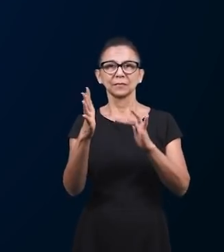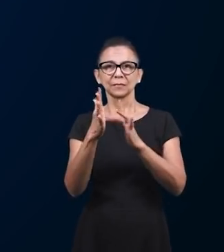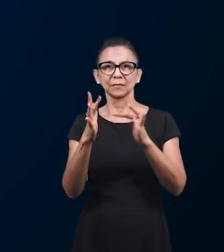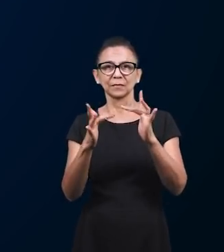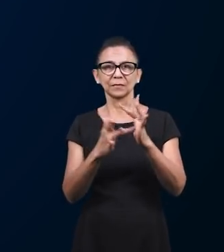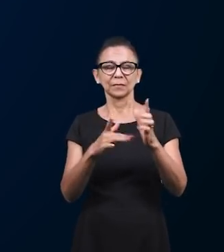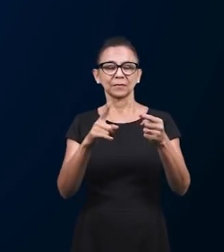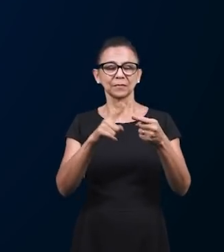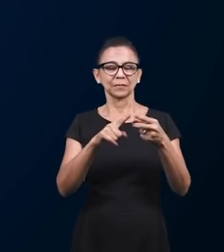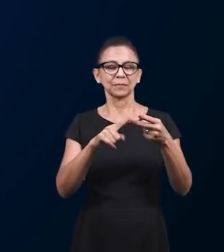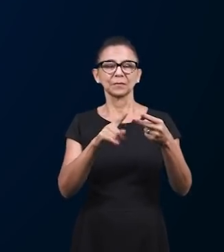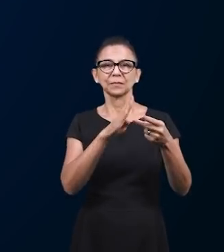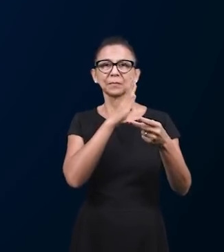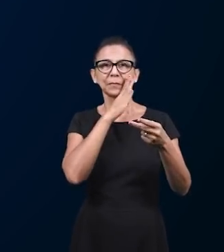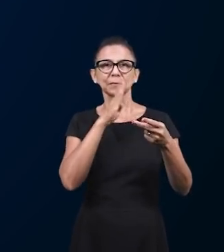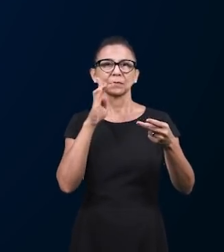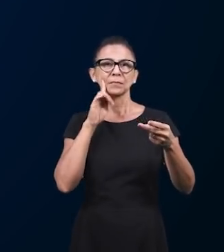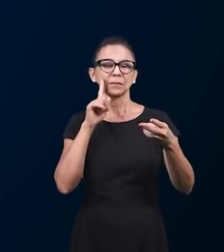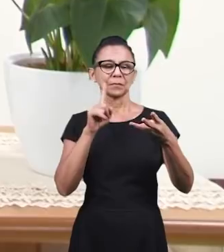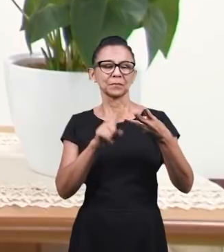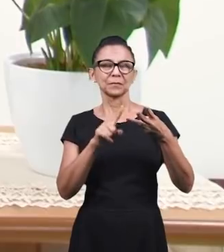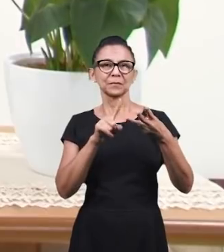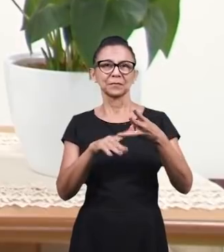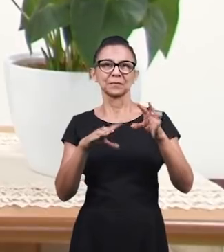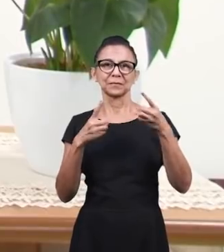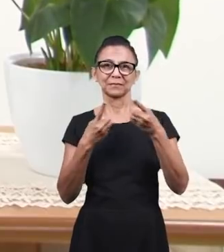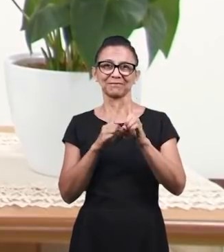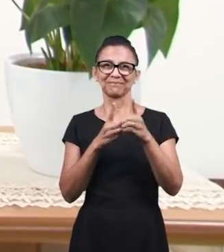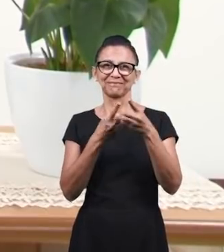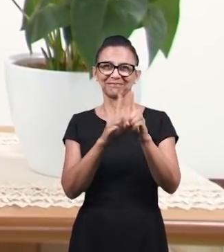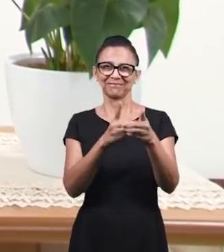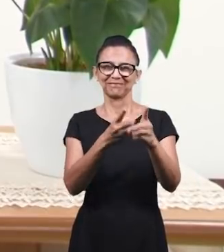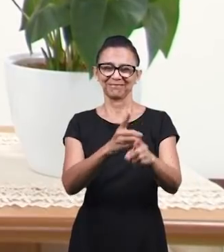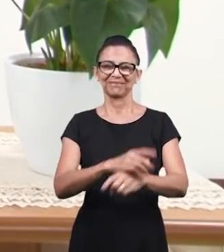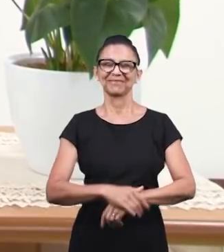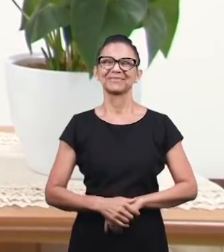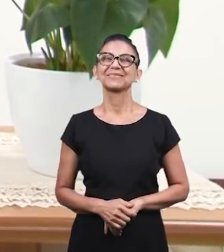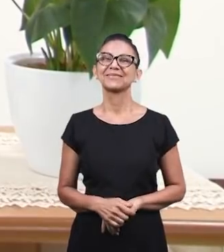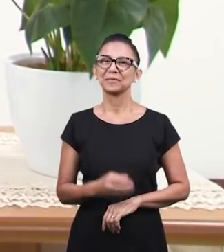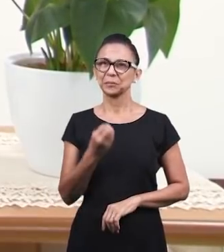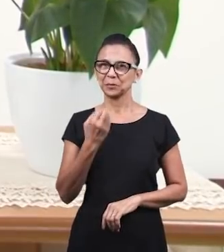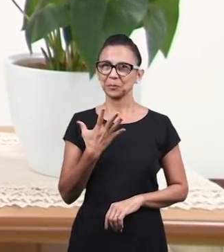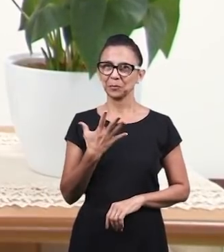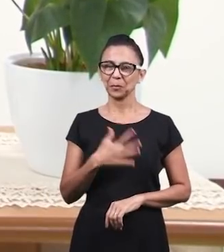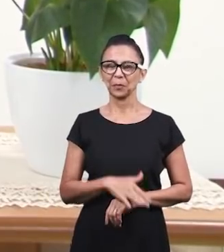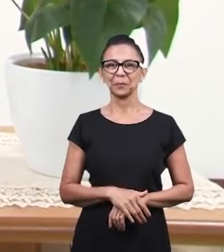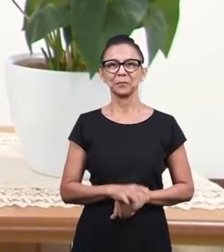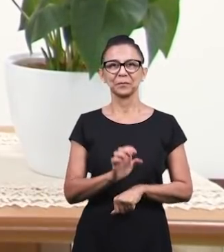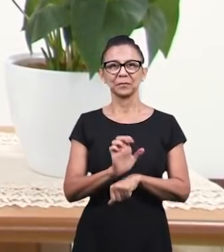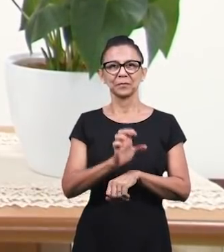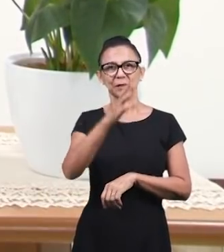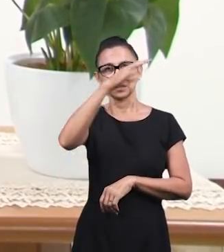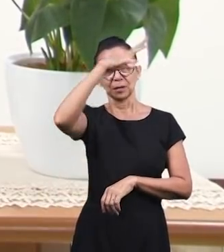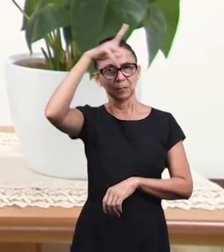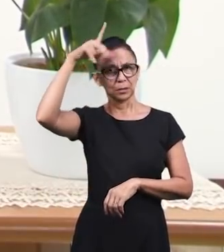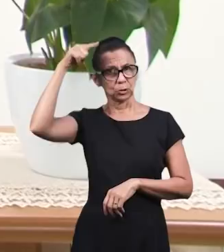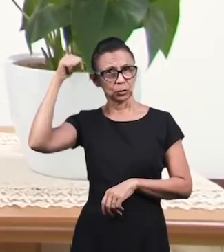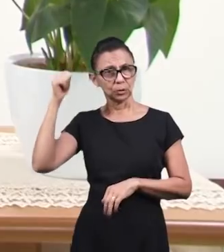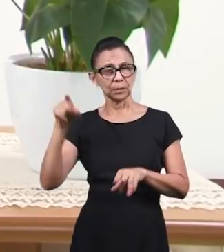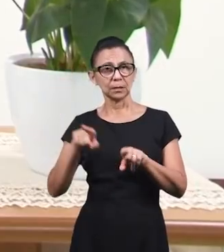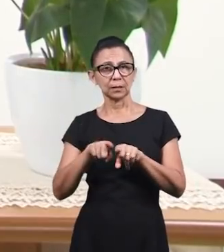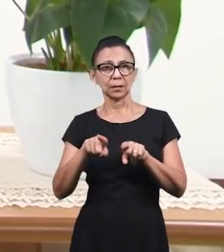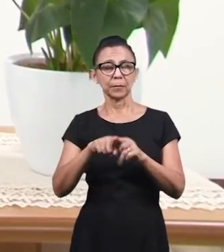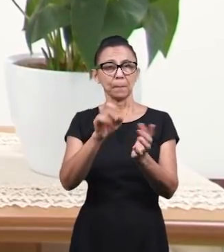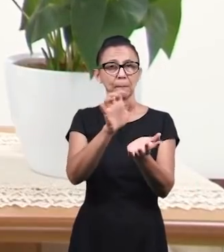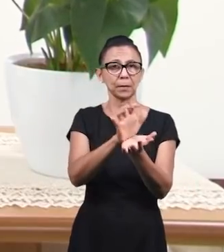Jesus, Bartimeu e os discípulos. Muito bom, meus irmãos. Tivemos então a participação nesse primeiro bloco do estado do Amazonas e